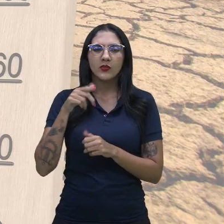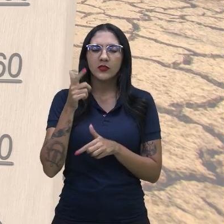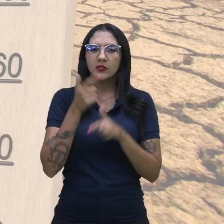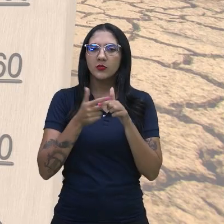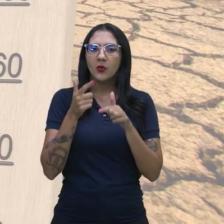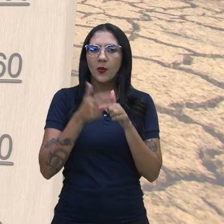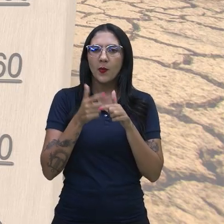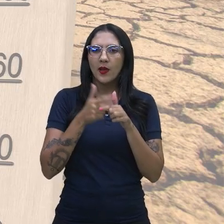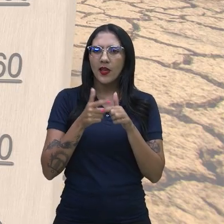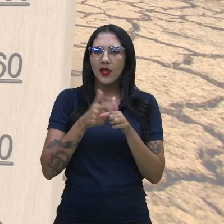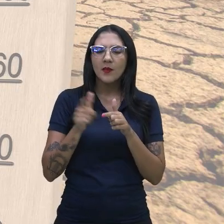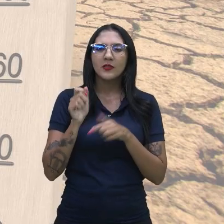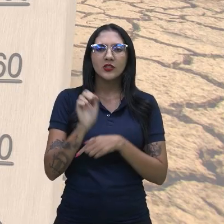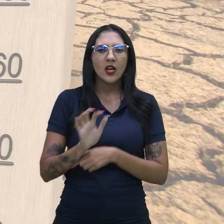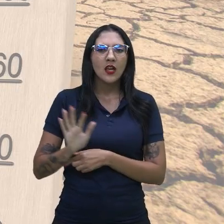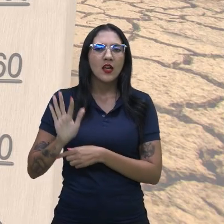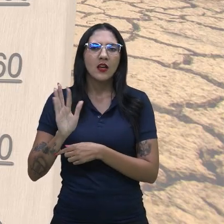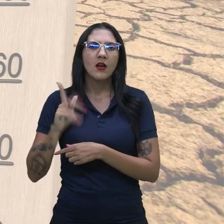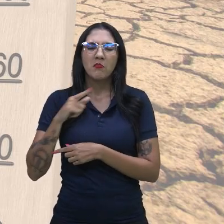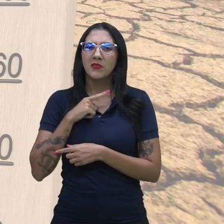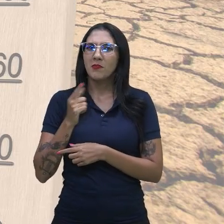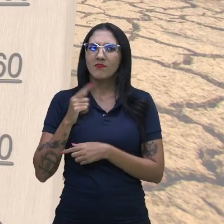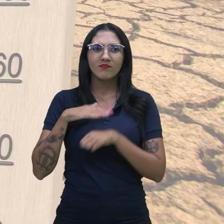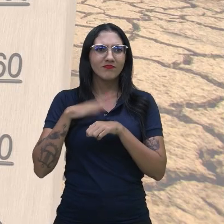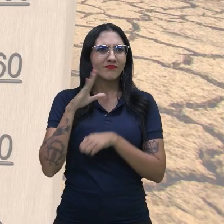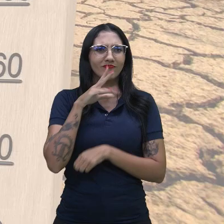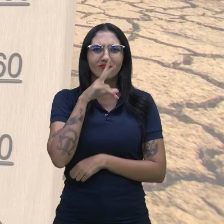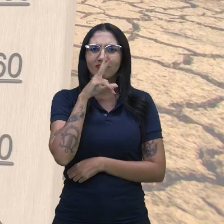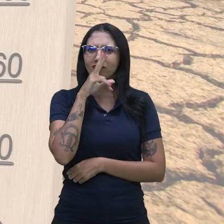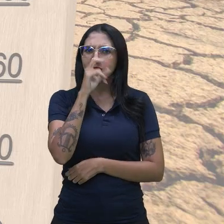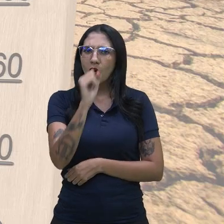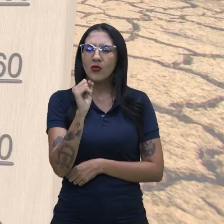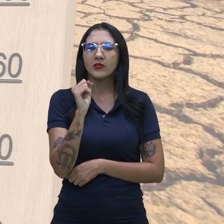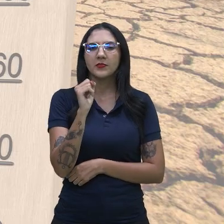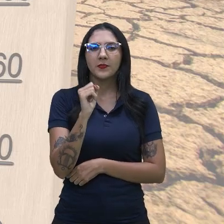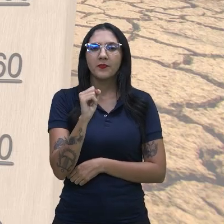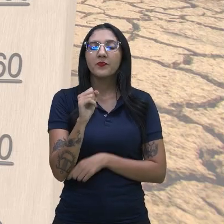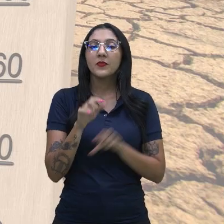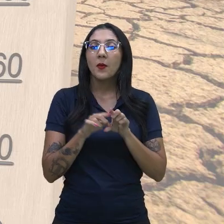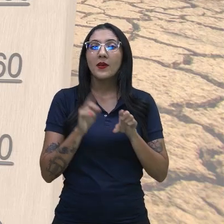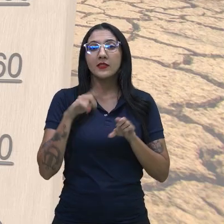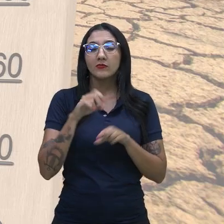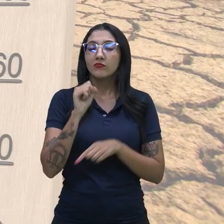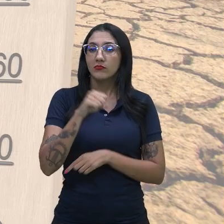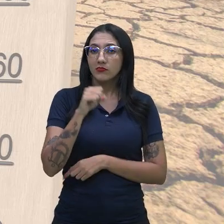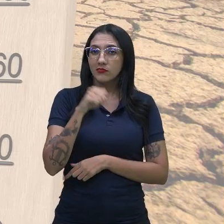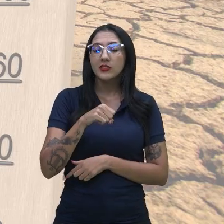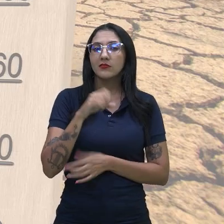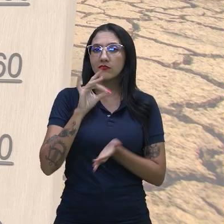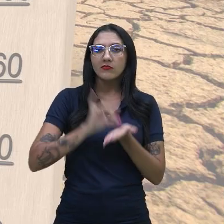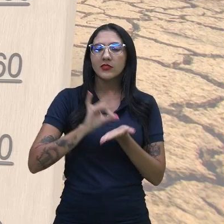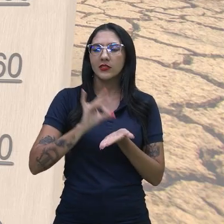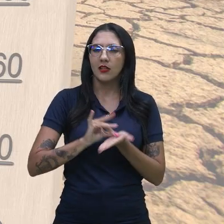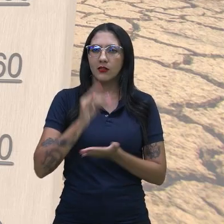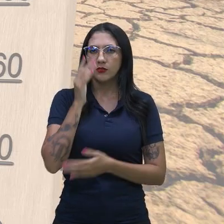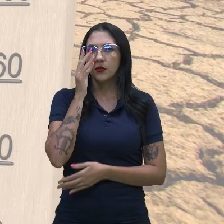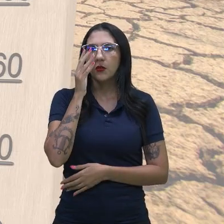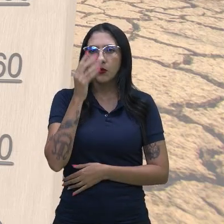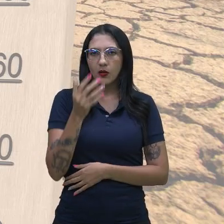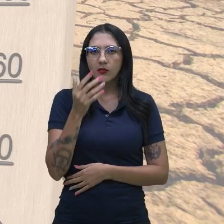ambientais de uma forma geral, elas vêm se intensificando nos últimos anos, mas é justamente isso que vem acontecendo mesmo, por